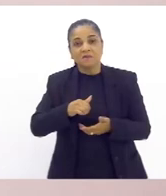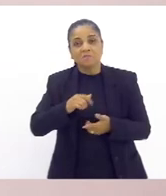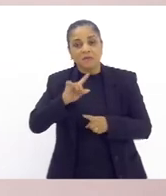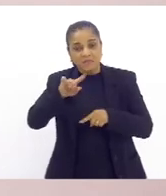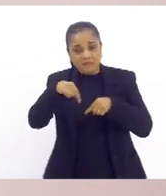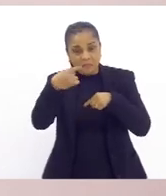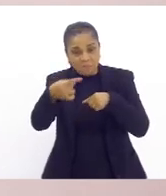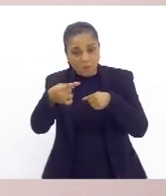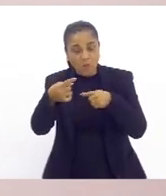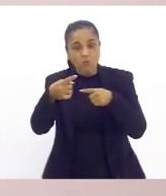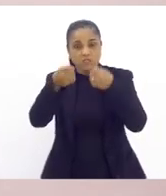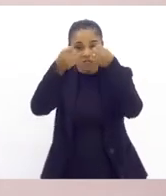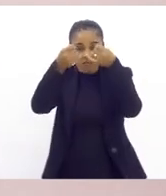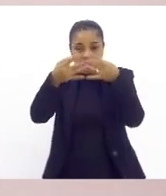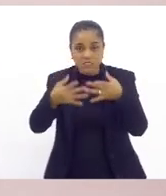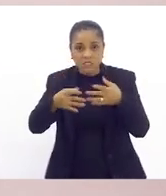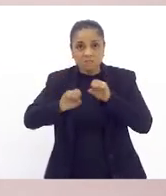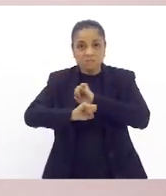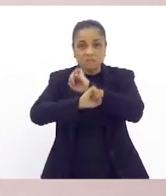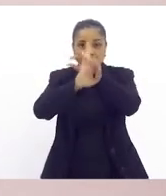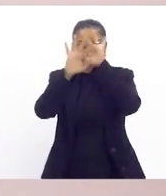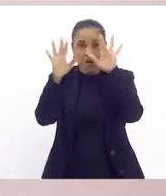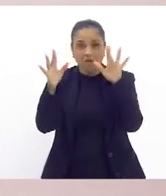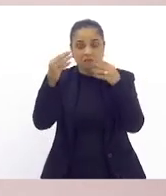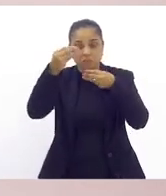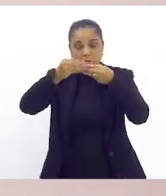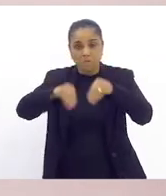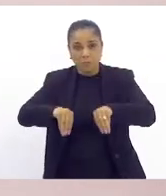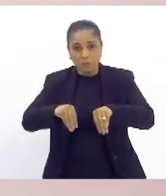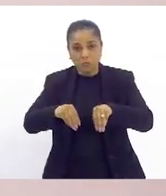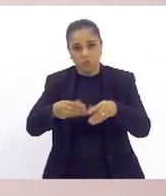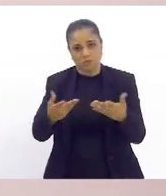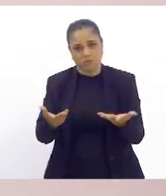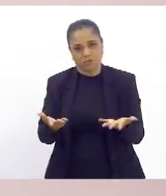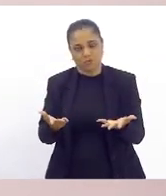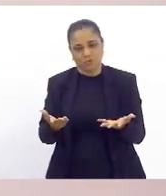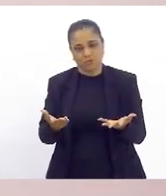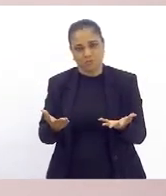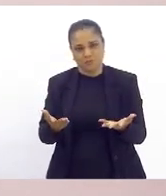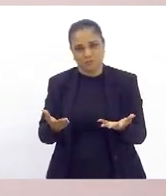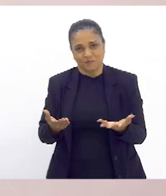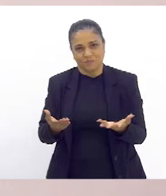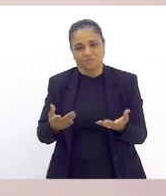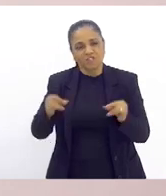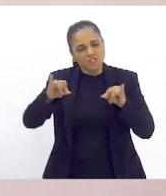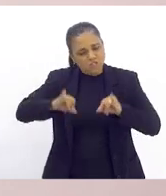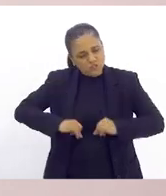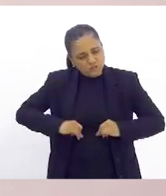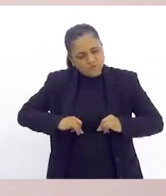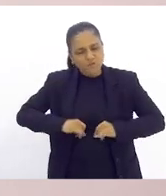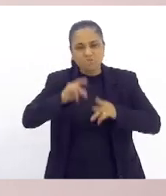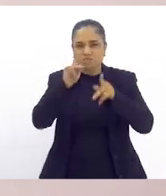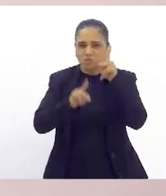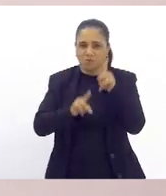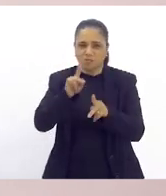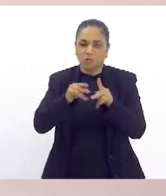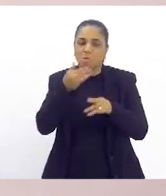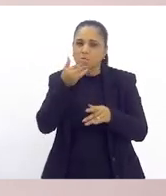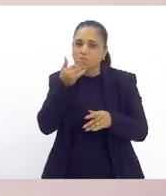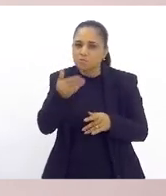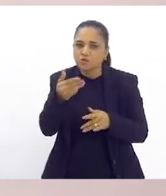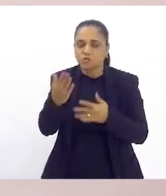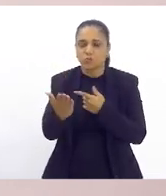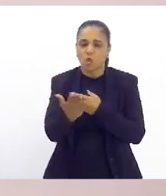prestar esclarecimento dos danos causados então gente a população tá sofrendo a população tá pedindo ajuda